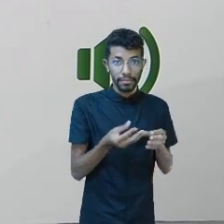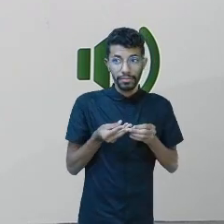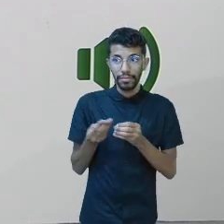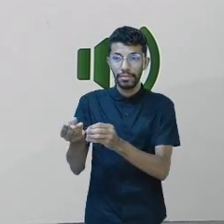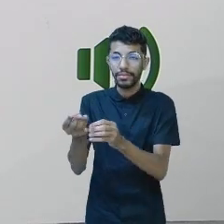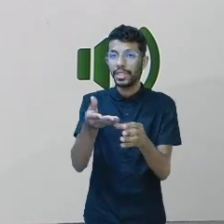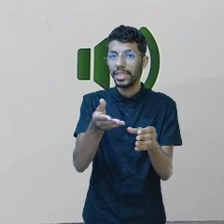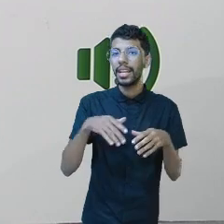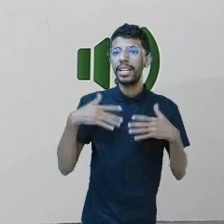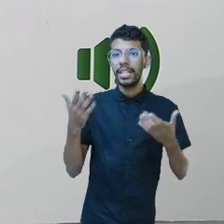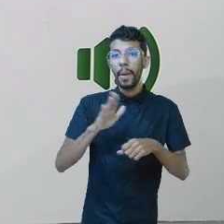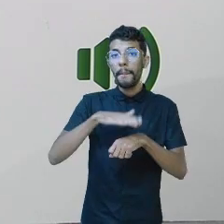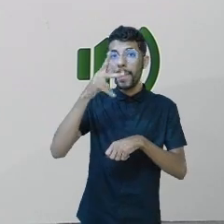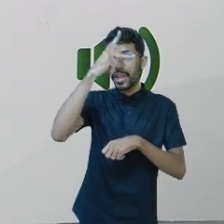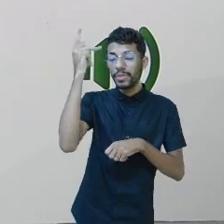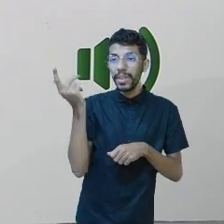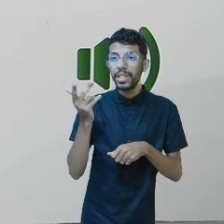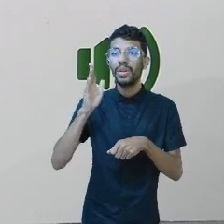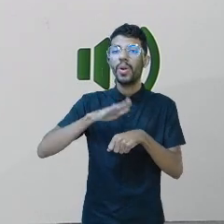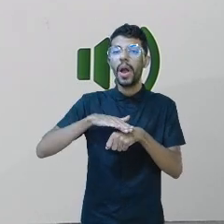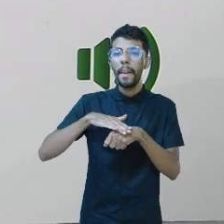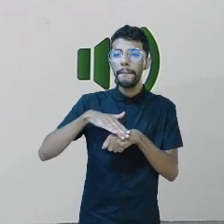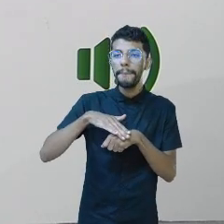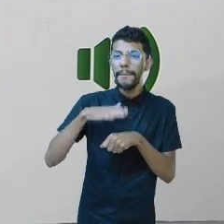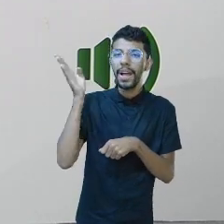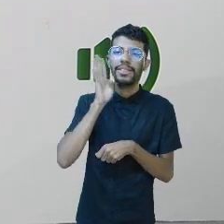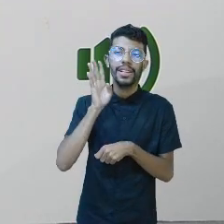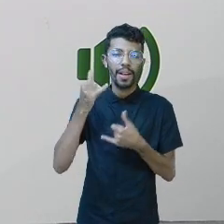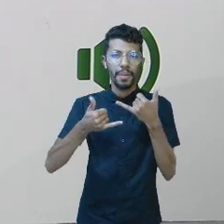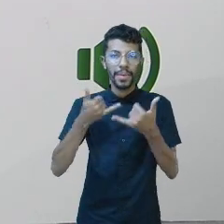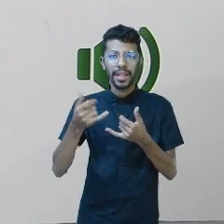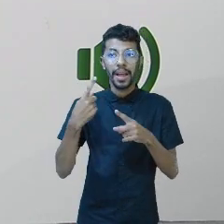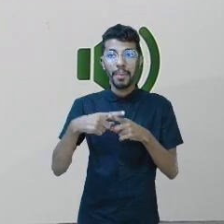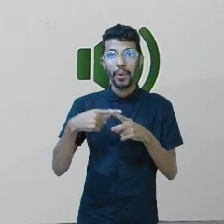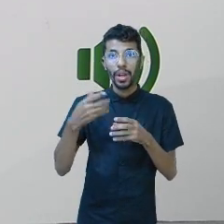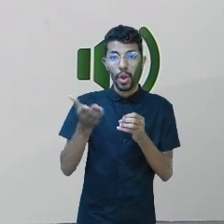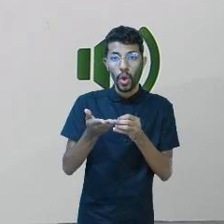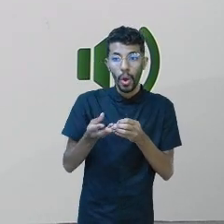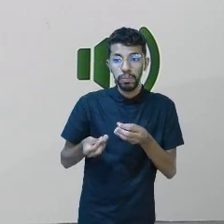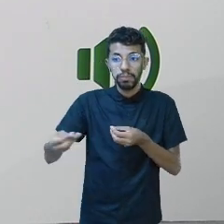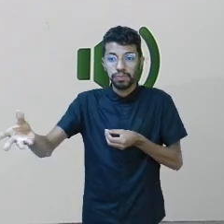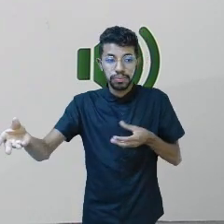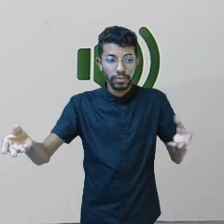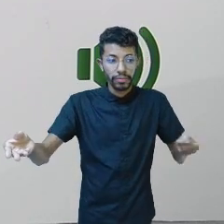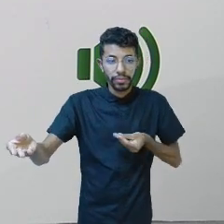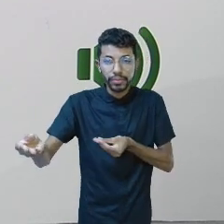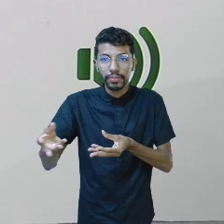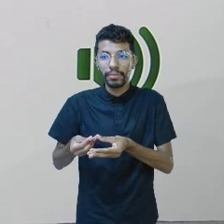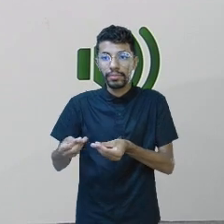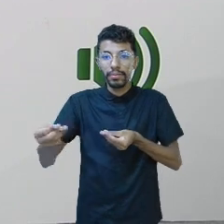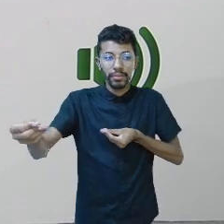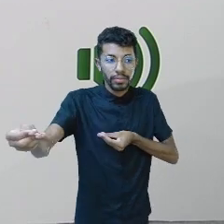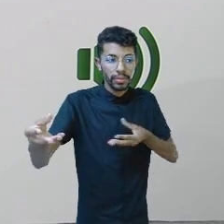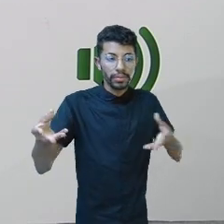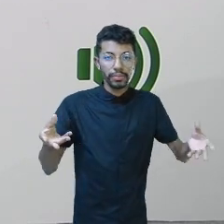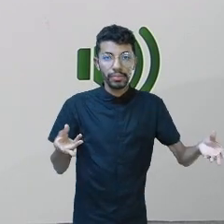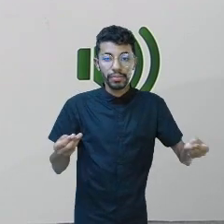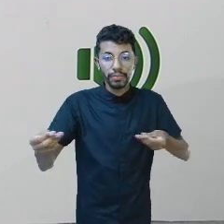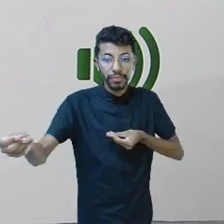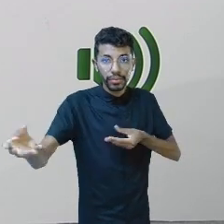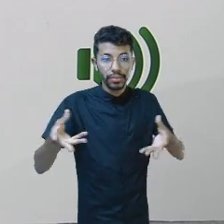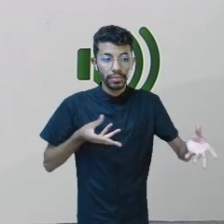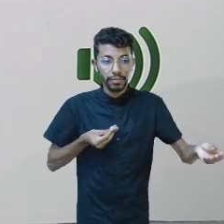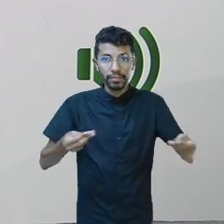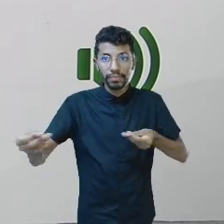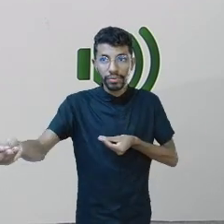cantando a música e os copos vão seguindo o ritmo dessa música, tá? Aí quando você faz, tira,